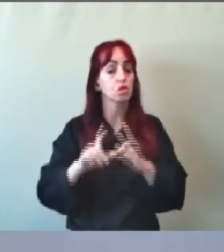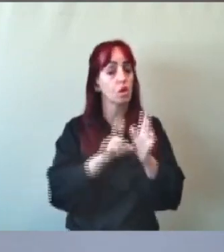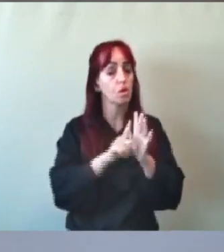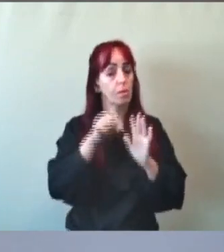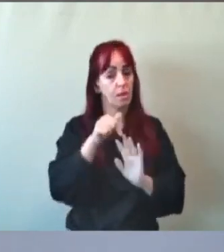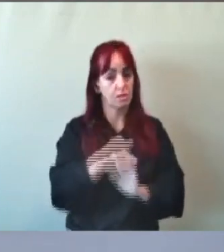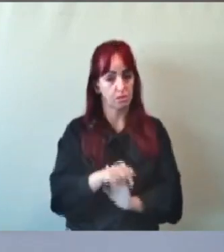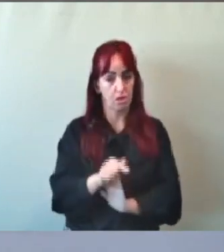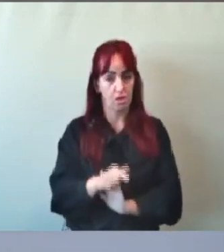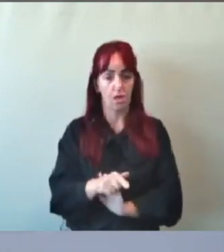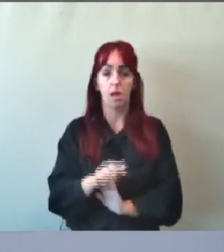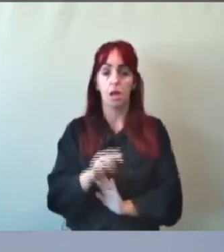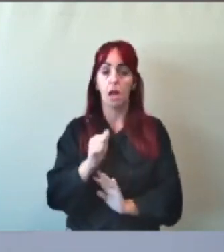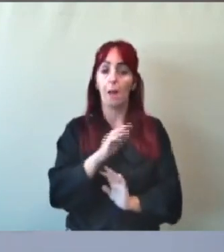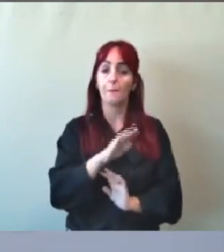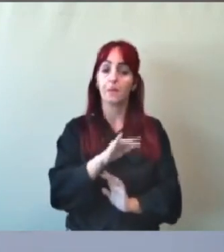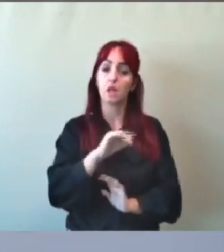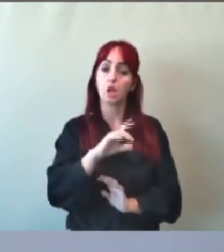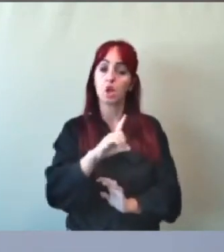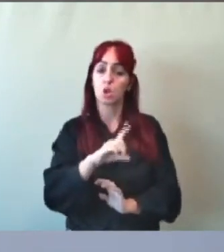nossa maior preocupação.